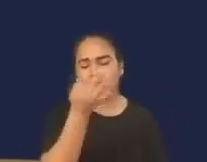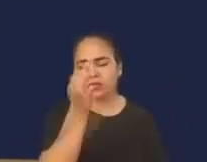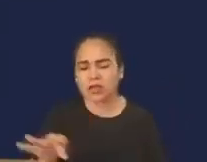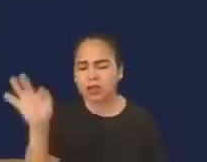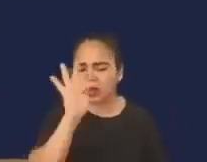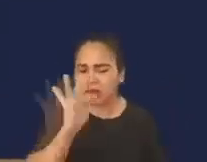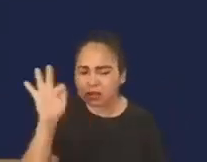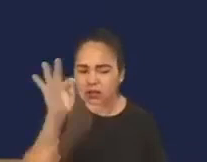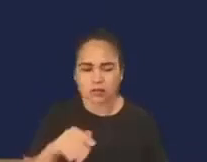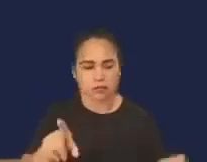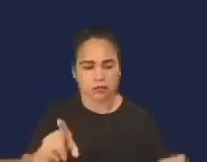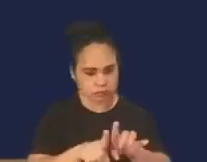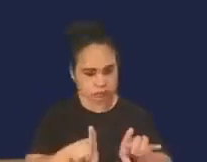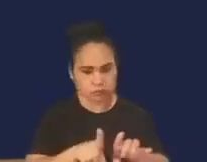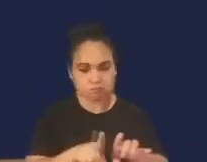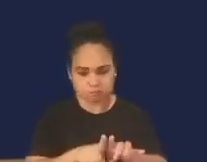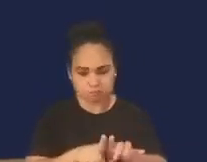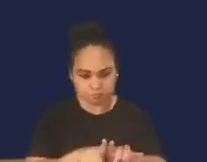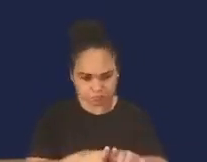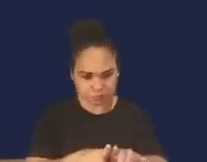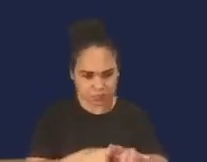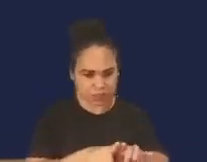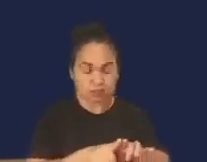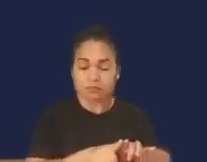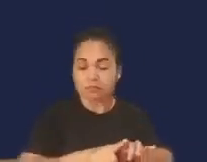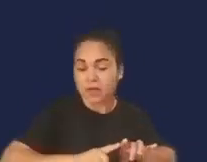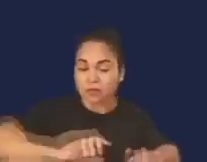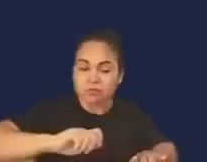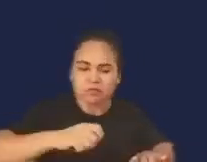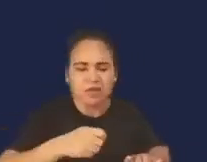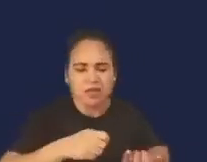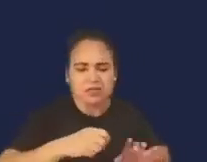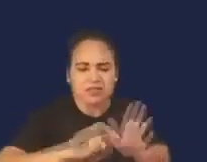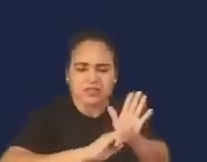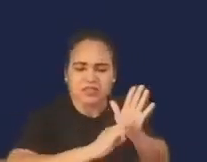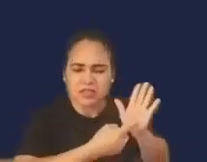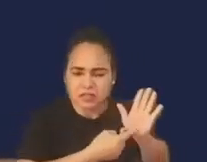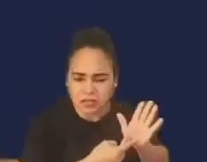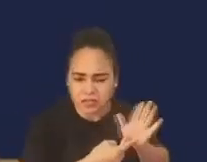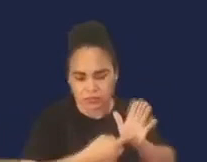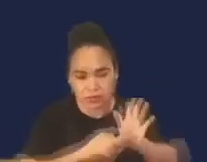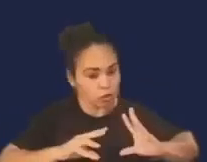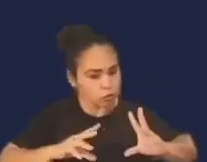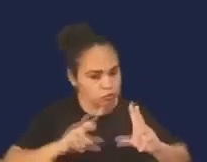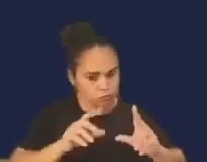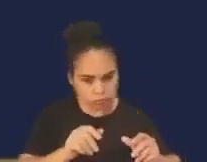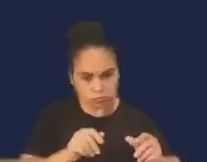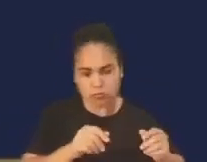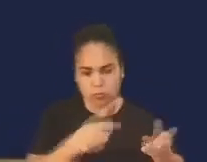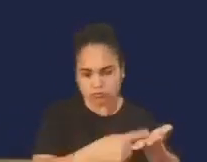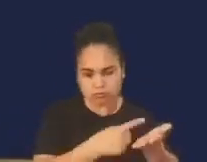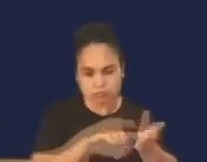que, para a gente, é um claro sinal de que as questões climáticas já têm um entendimento que elas afetam não somente